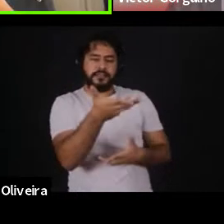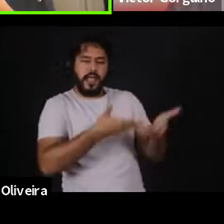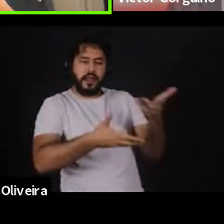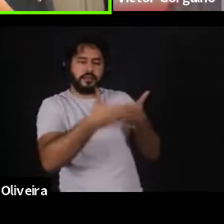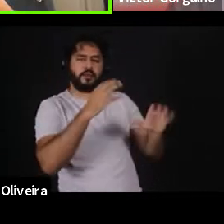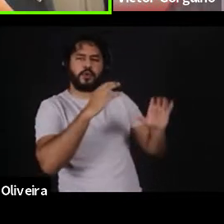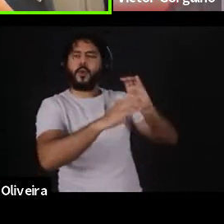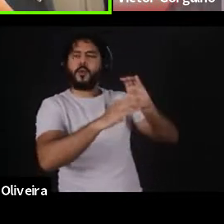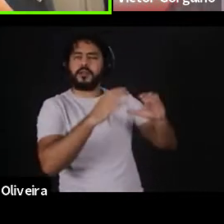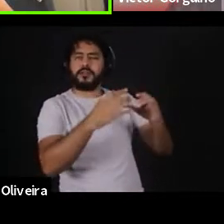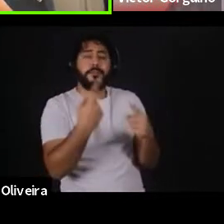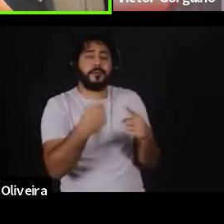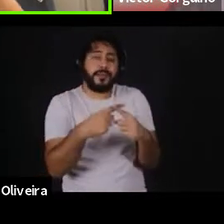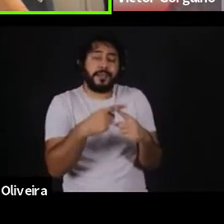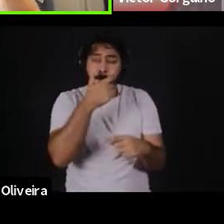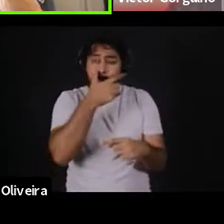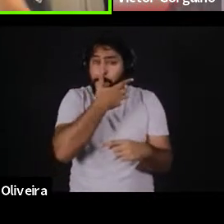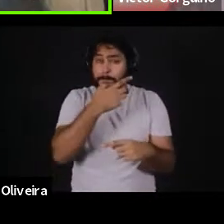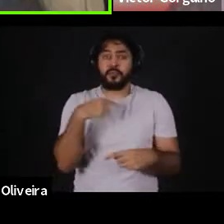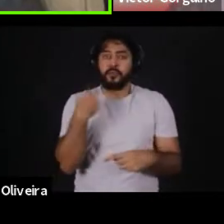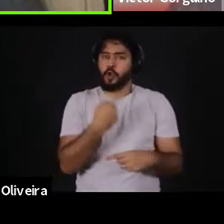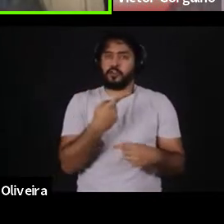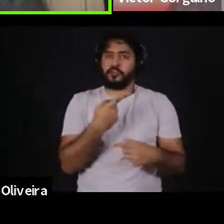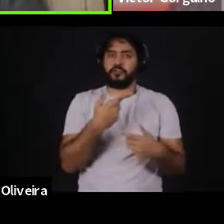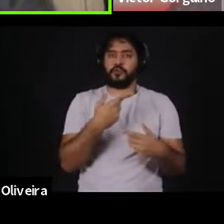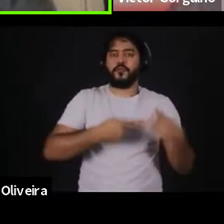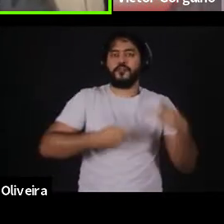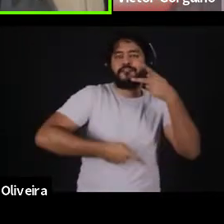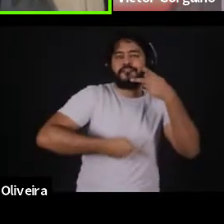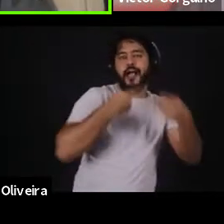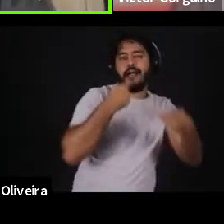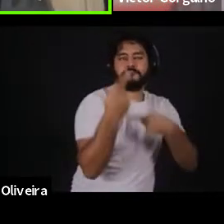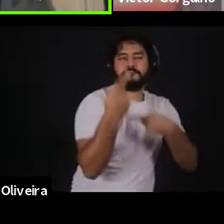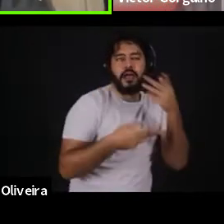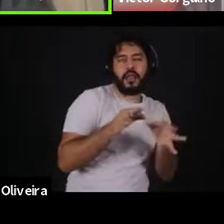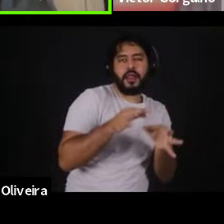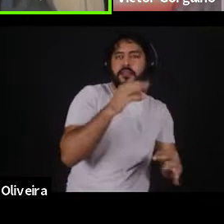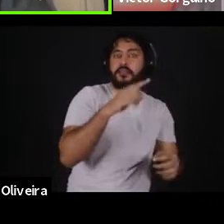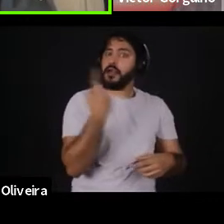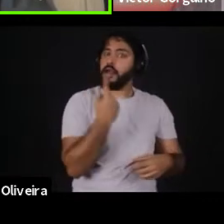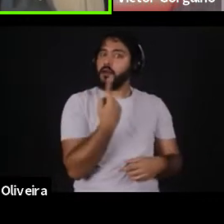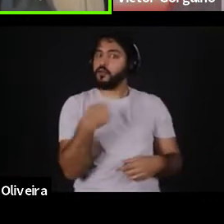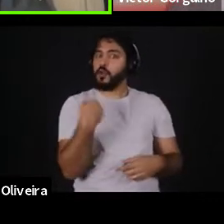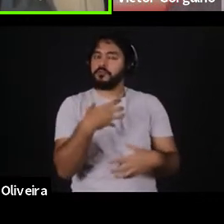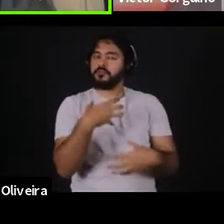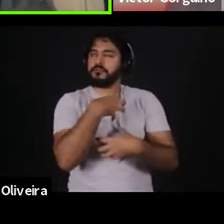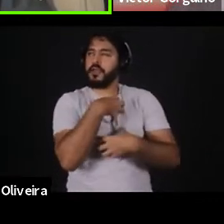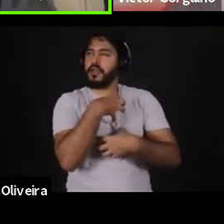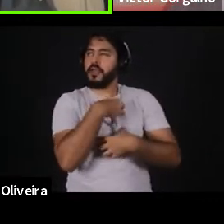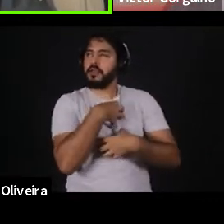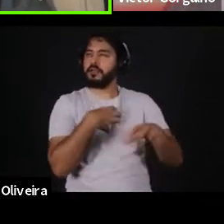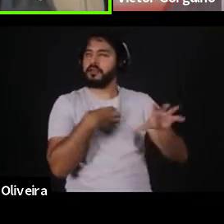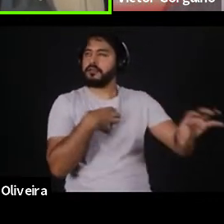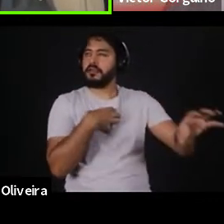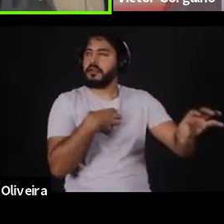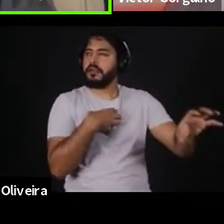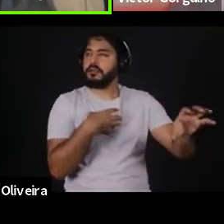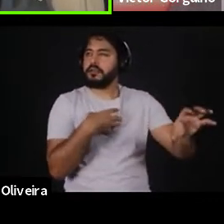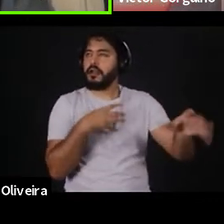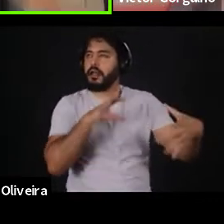gente não conversa, a gente sente muito Isso é incrível, isso é e incrível. Quer dizer acontece. que o cérebro de